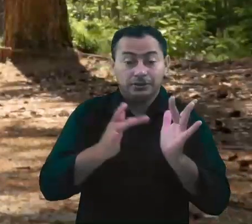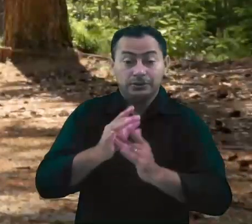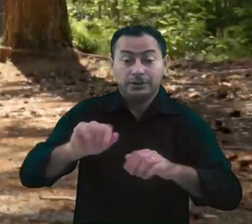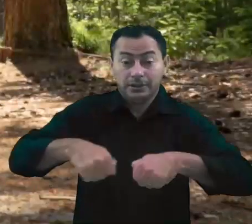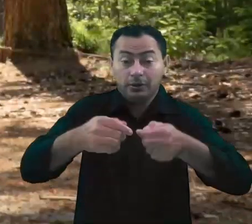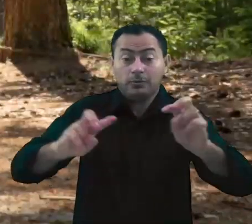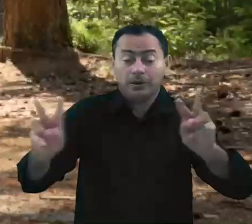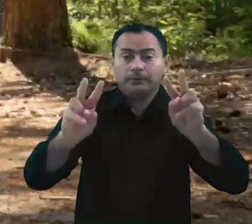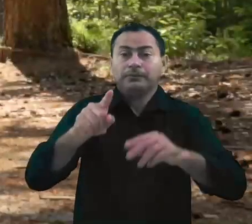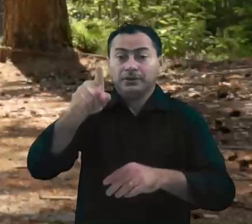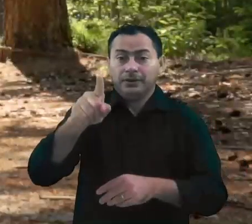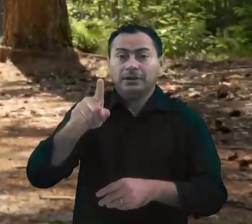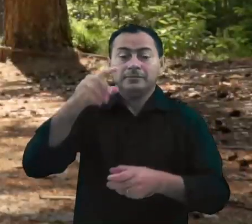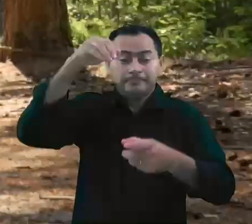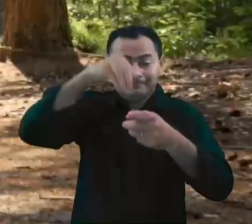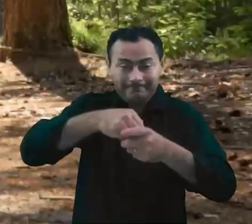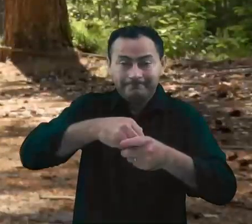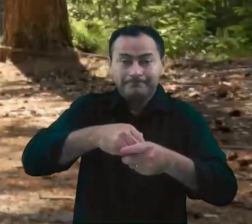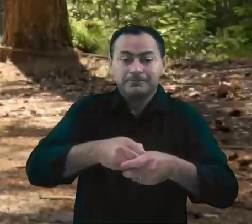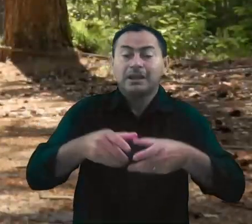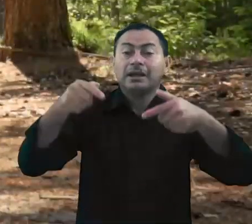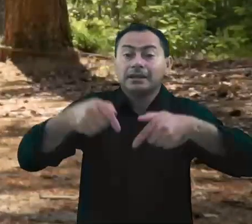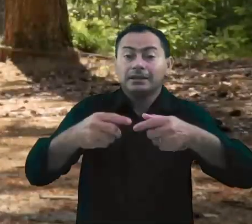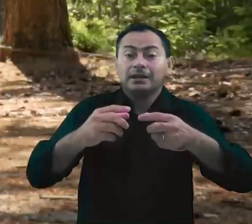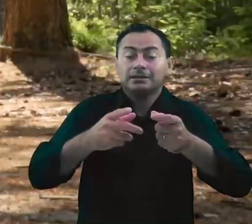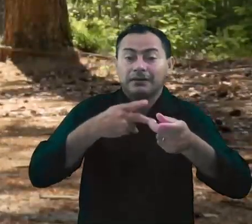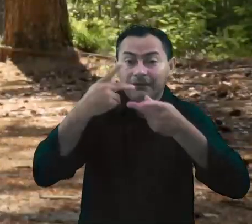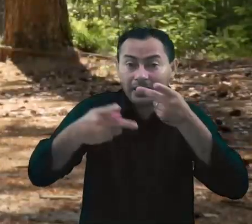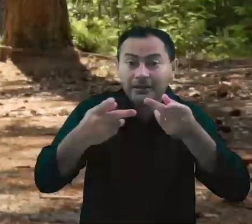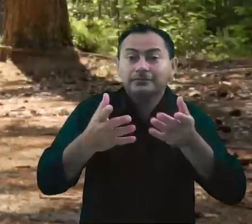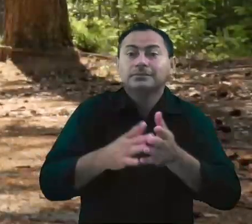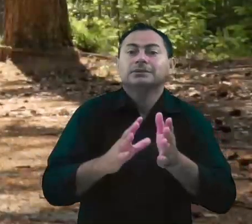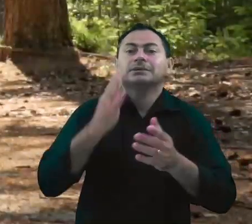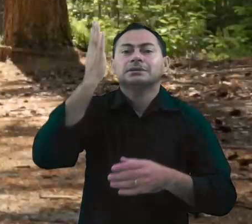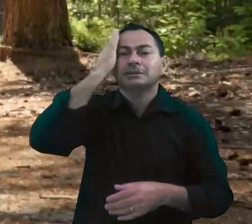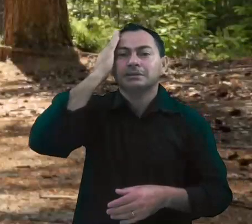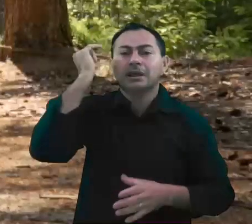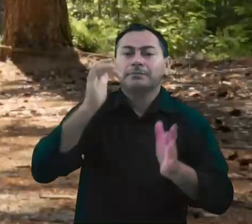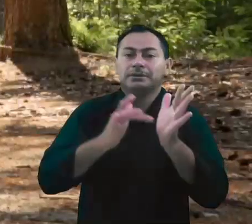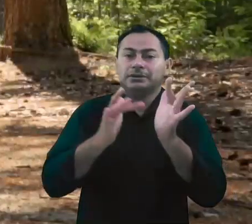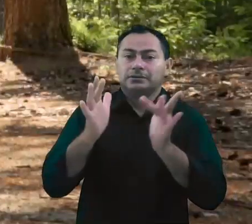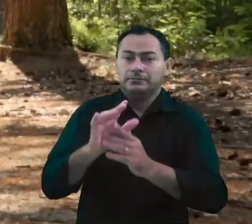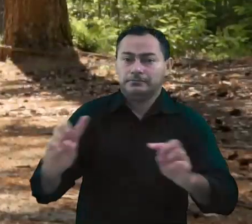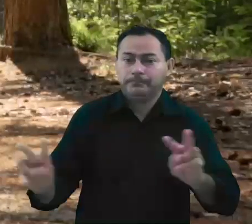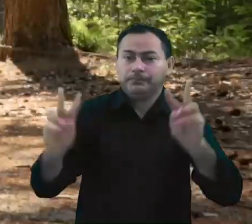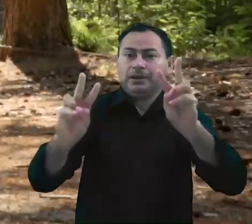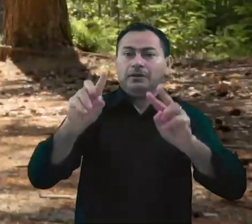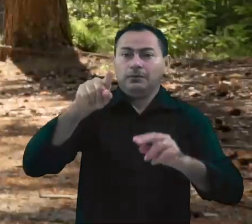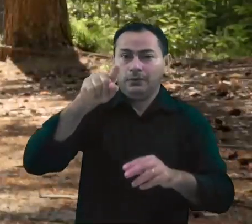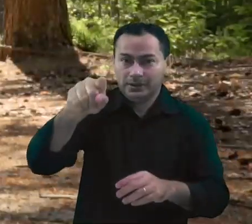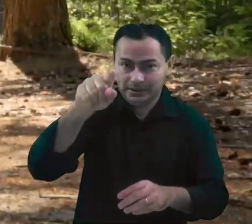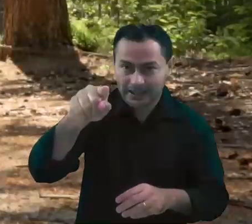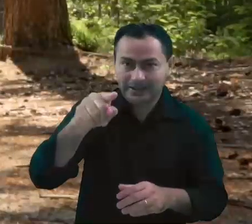tristes. Se você se enquadra exatamente aqui, saiba que Jesus